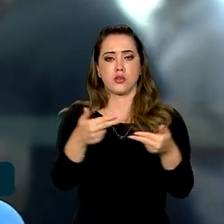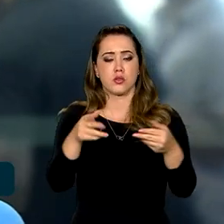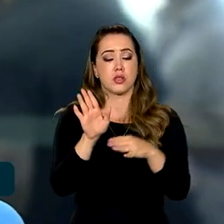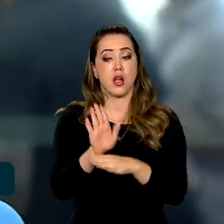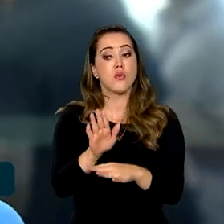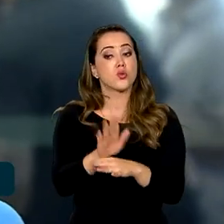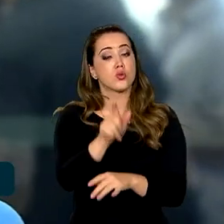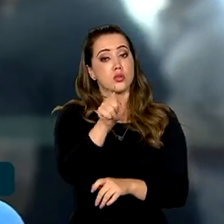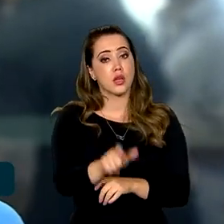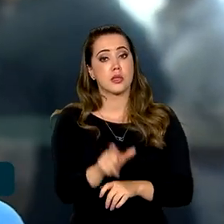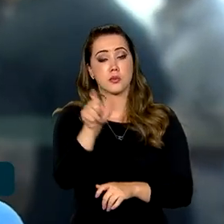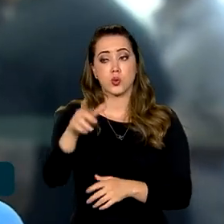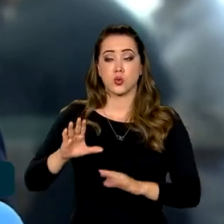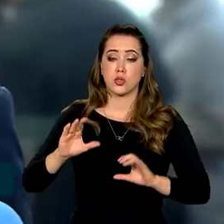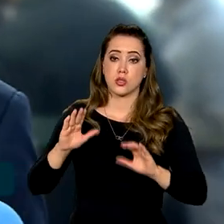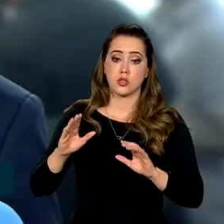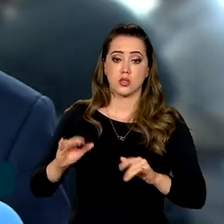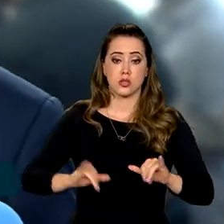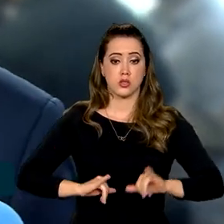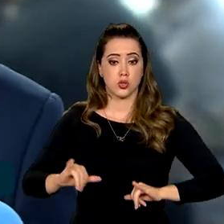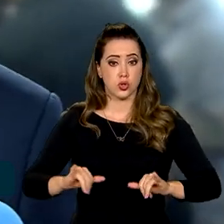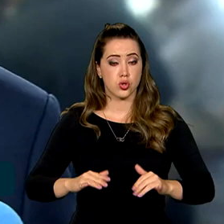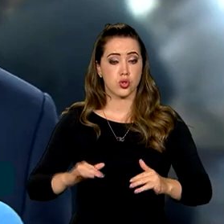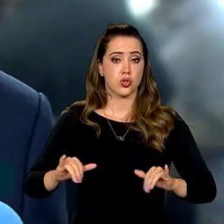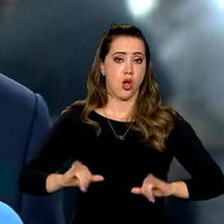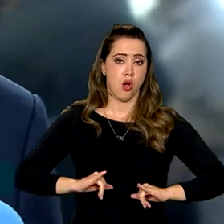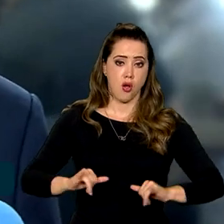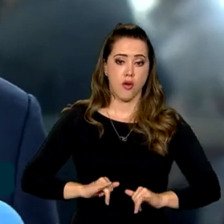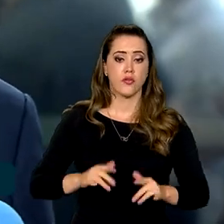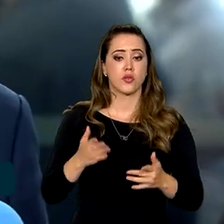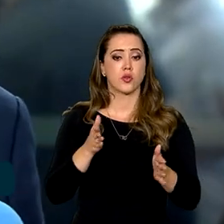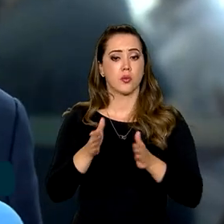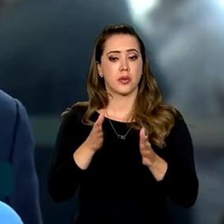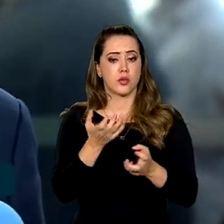às comunidades atingidas pela estiagem no estado do Amazonas.